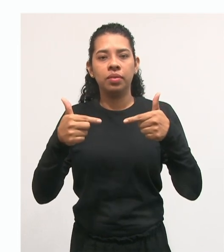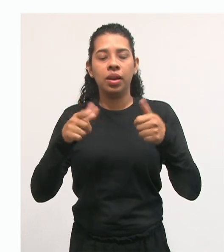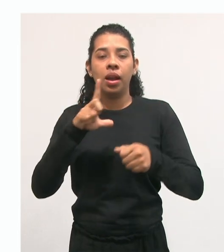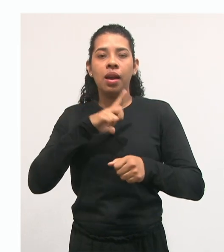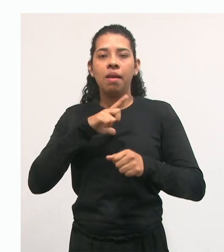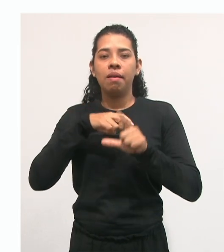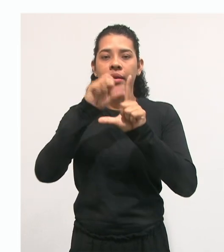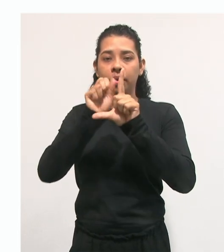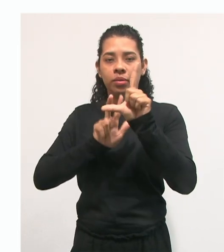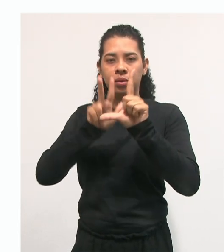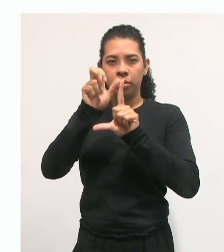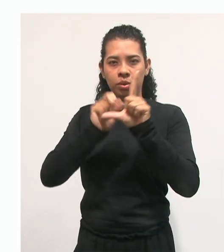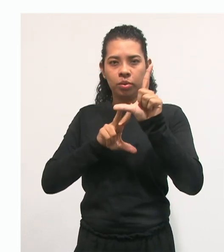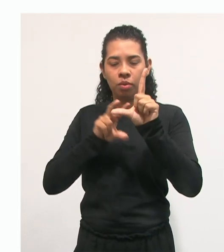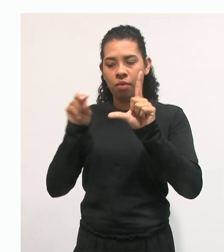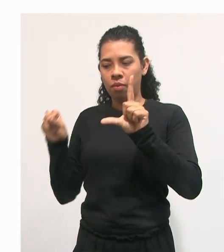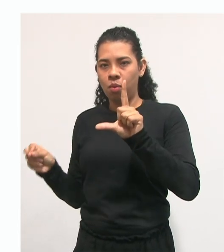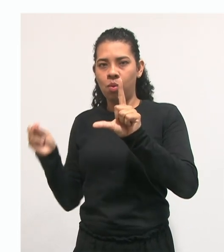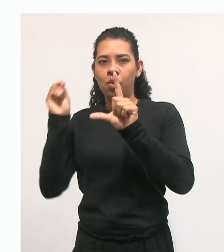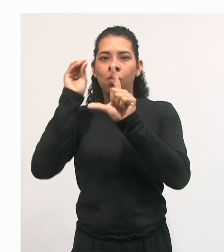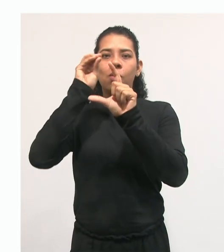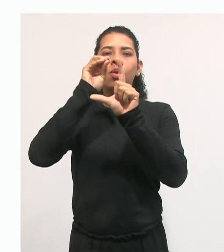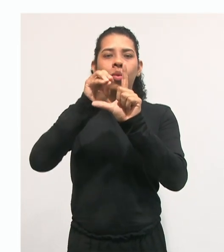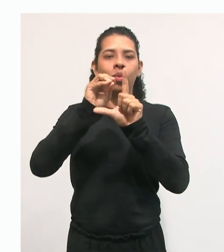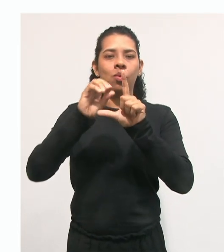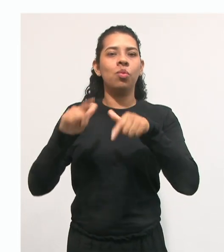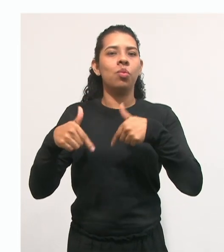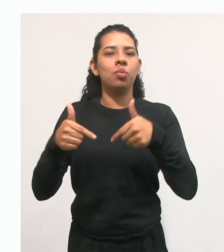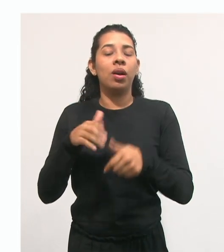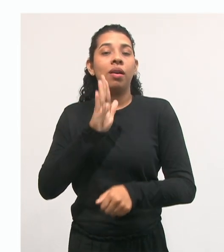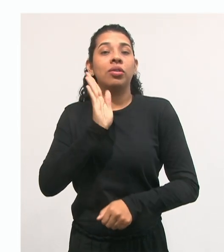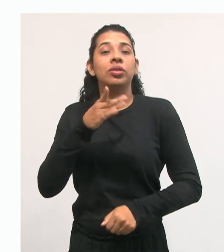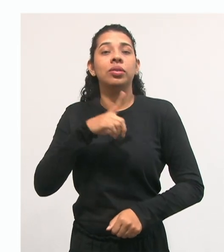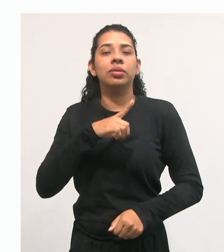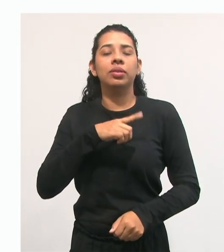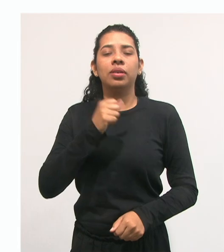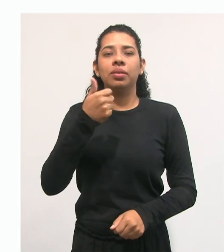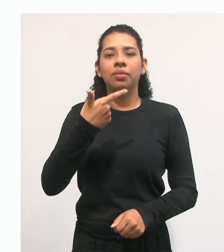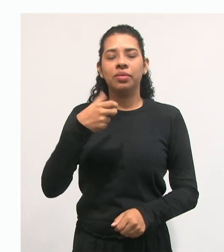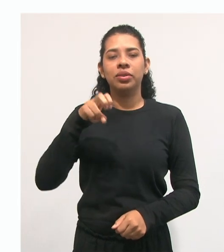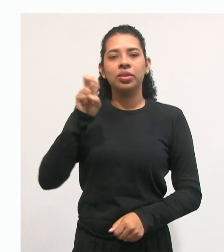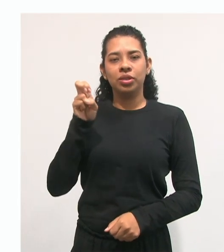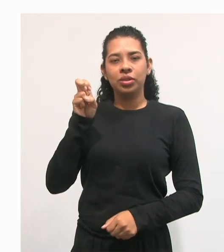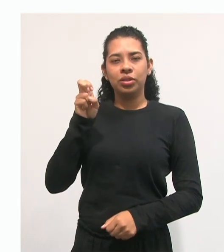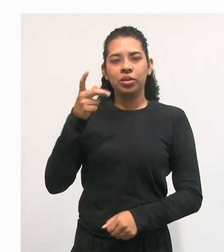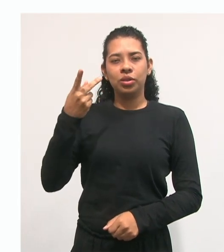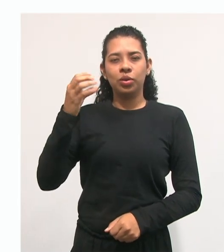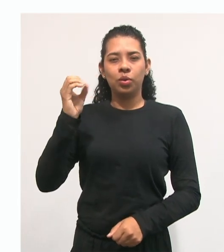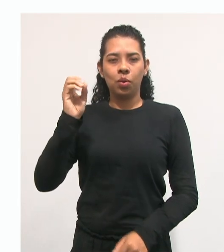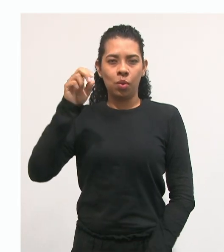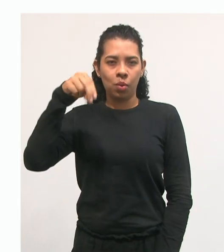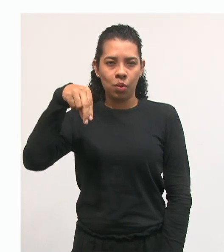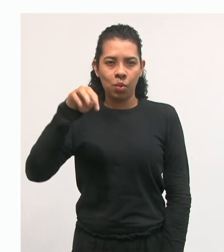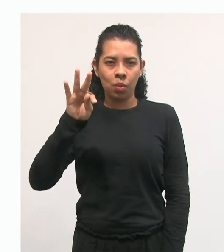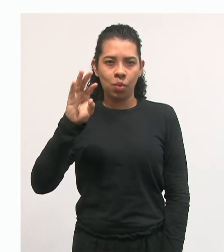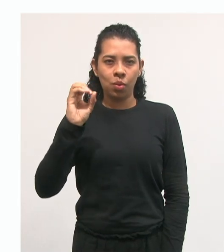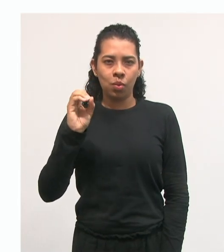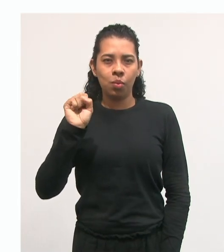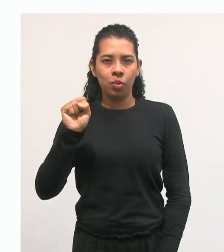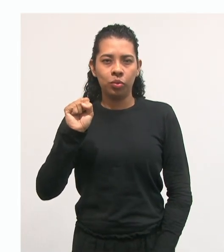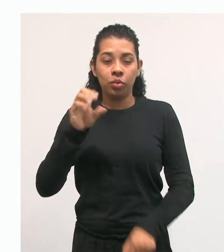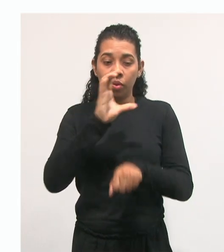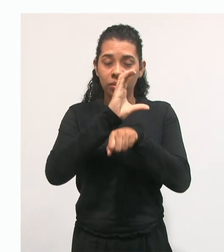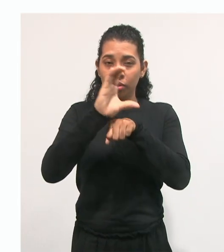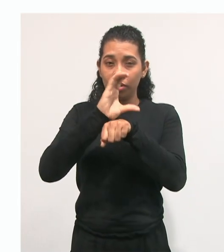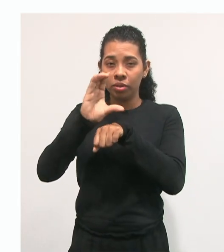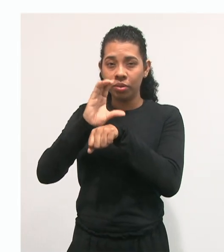isso e com esse certificado você já vai garantir 25 pontos, tá bom? Então, nesse curso aqui, você vai aprender tudo sobre o AVA,